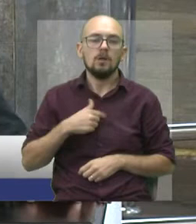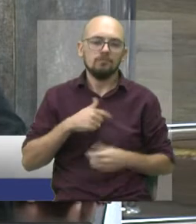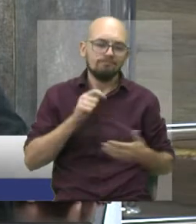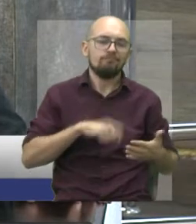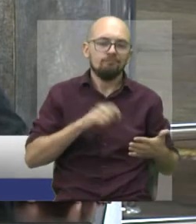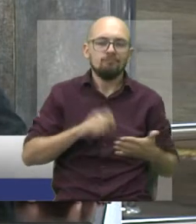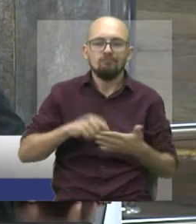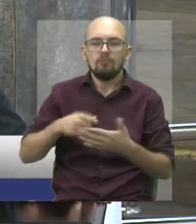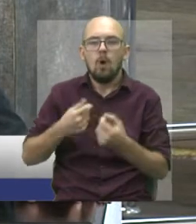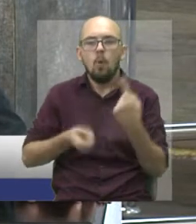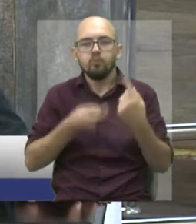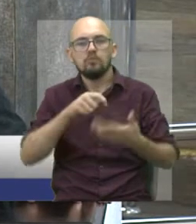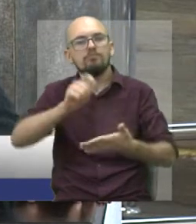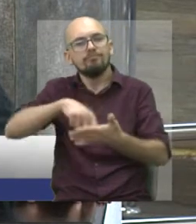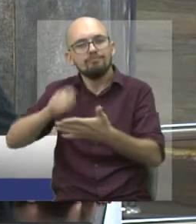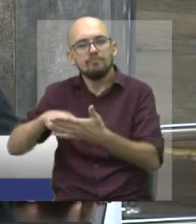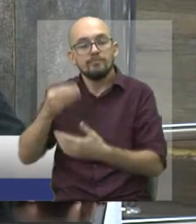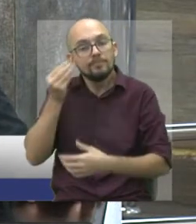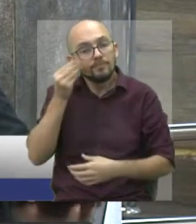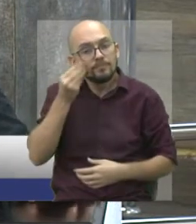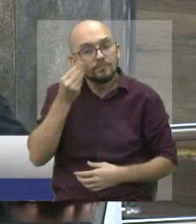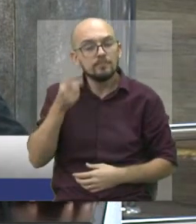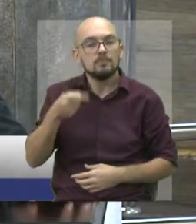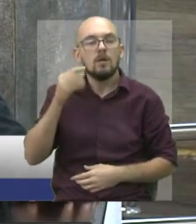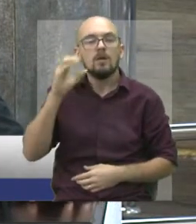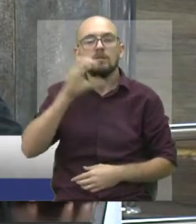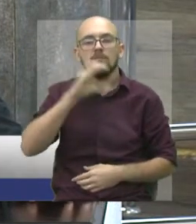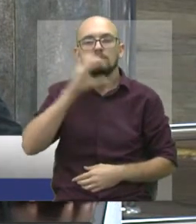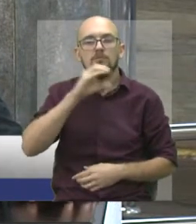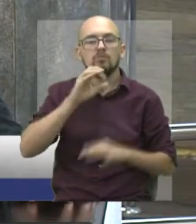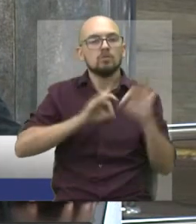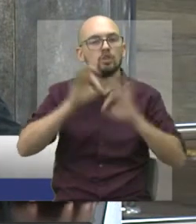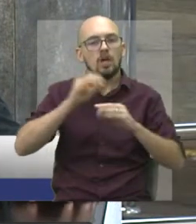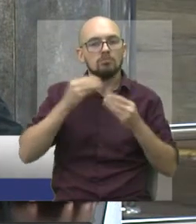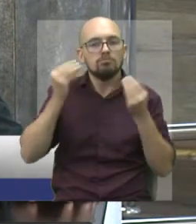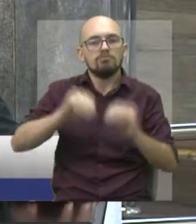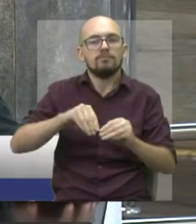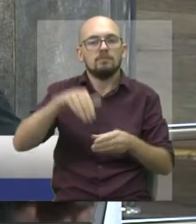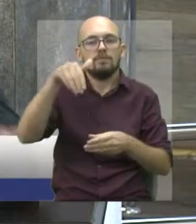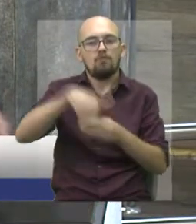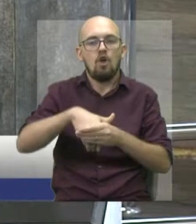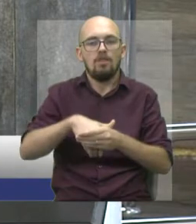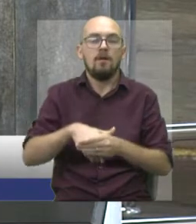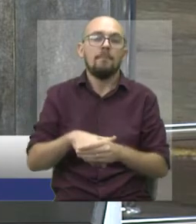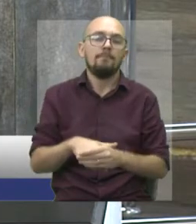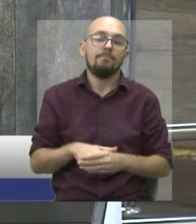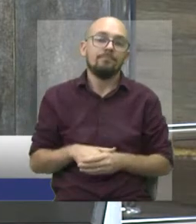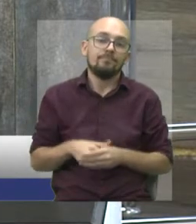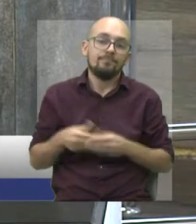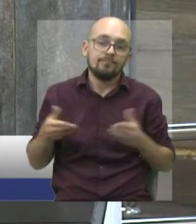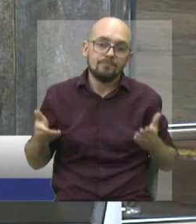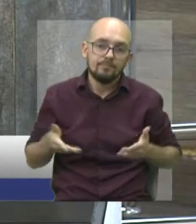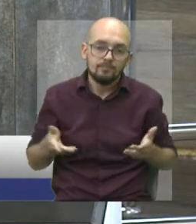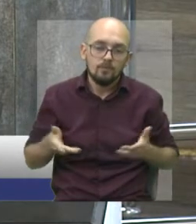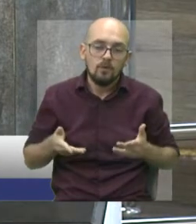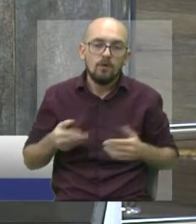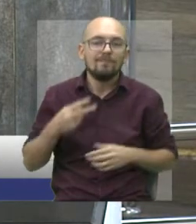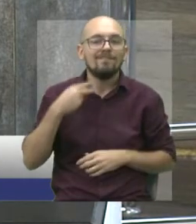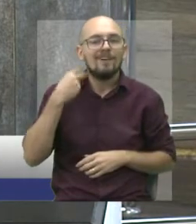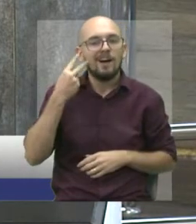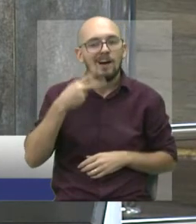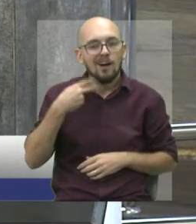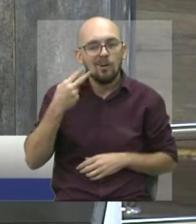assinaturas para que esse projeto fosse votado. Agora vem o vereador